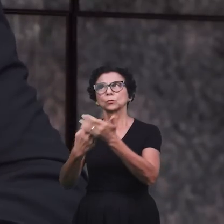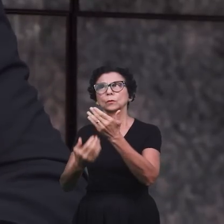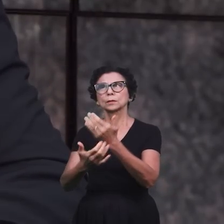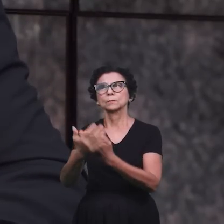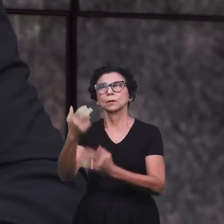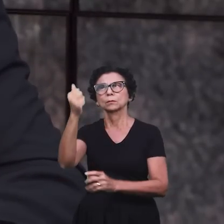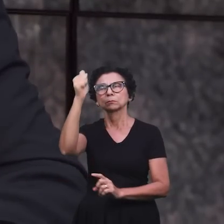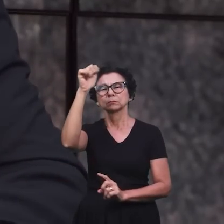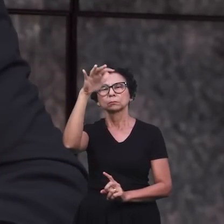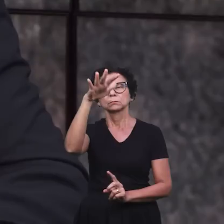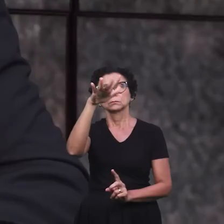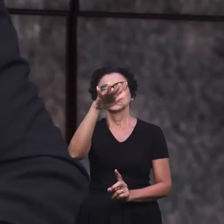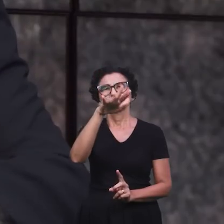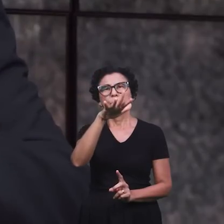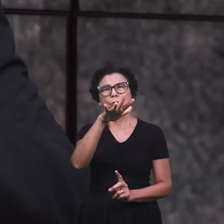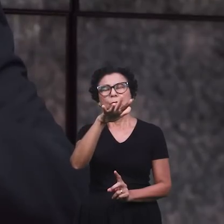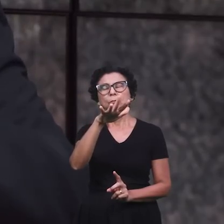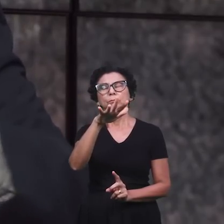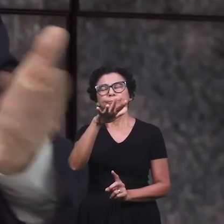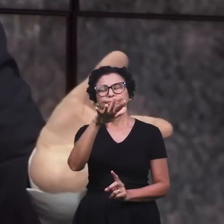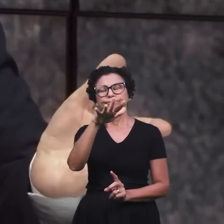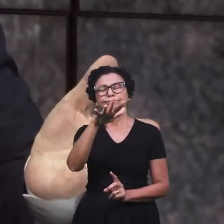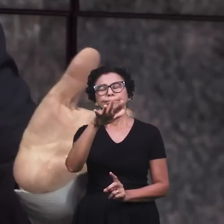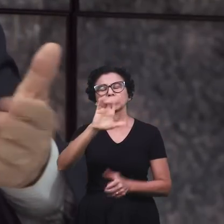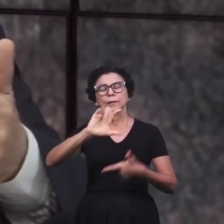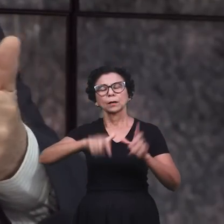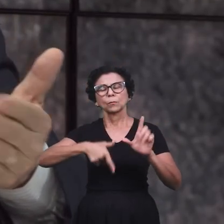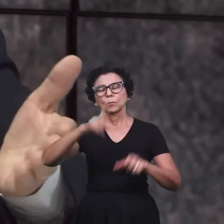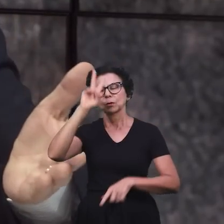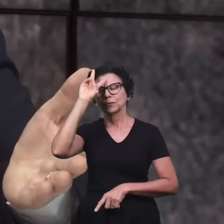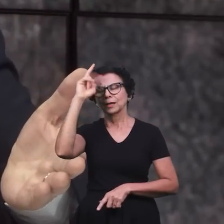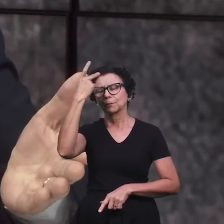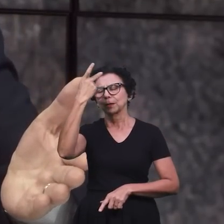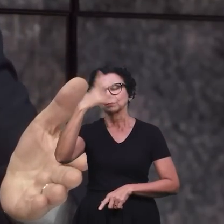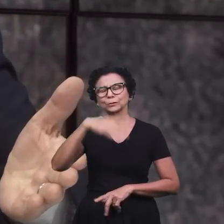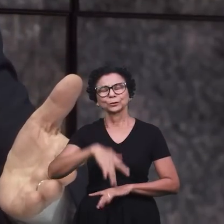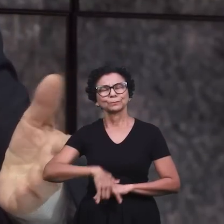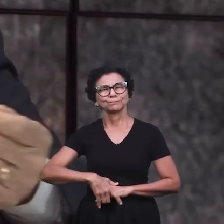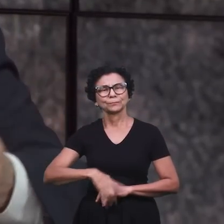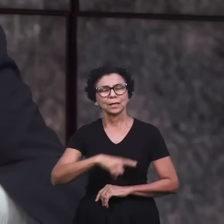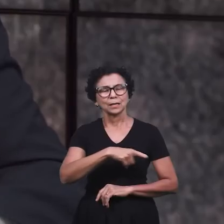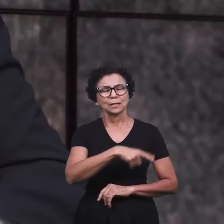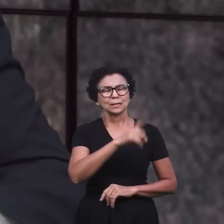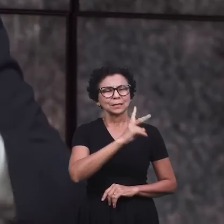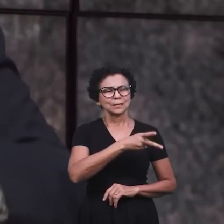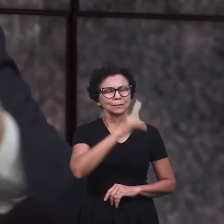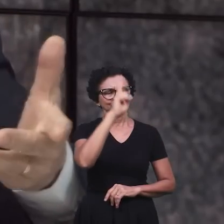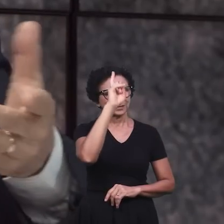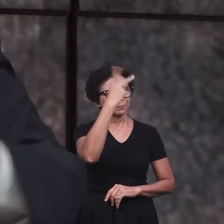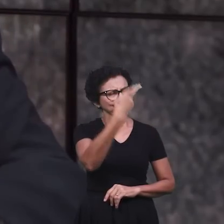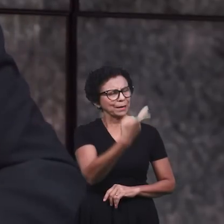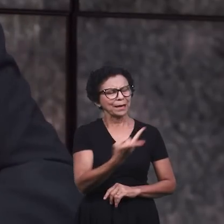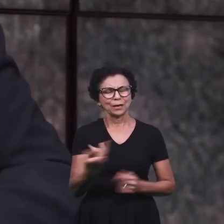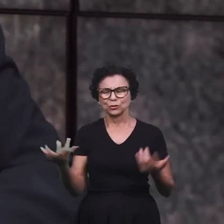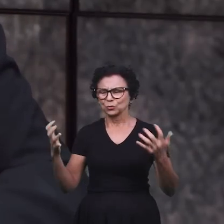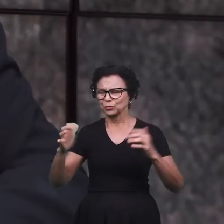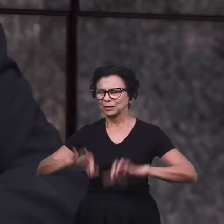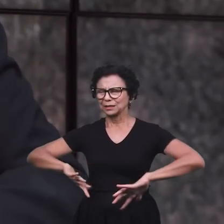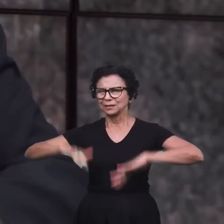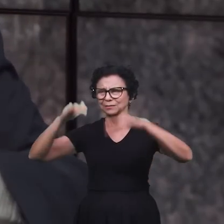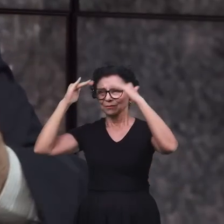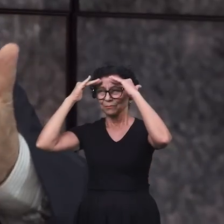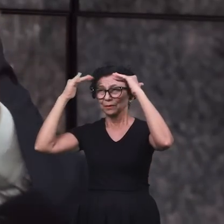rebelde. O Senhor tentou buscar Israel, mas Israel não quis. E foram desobedientes a